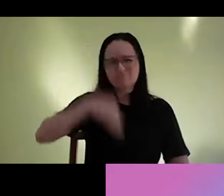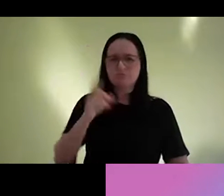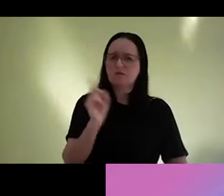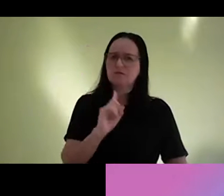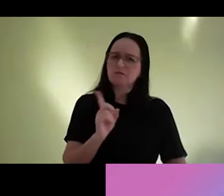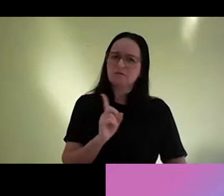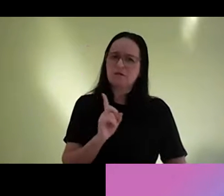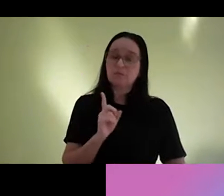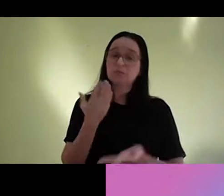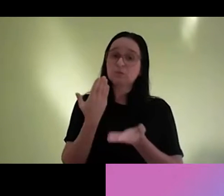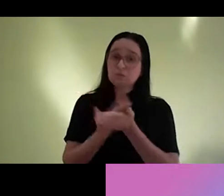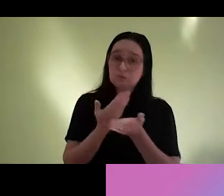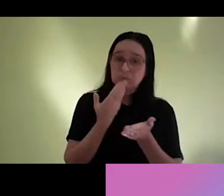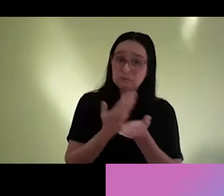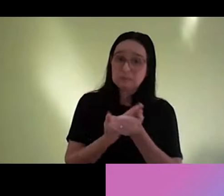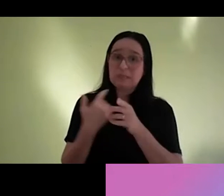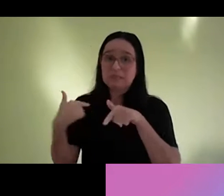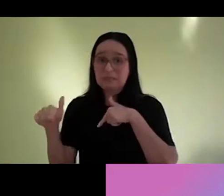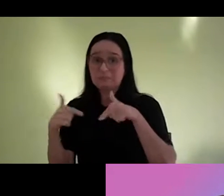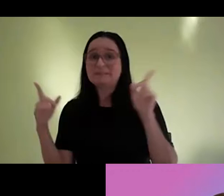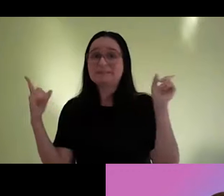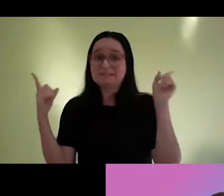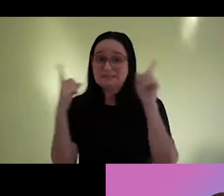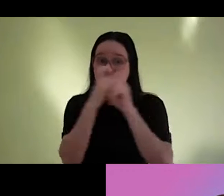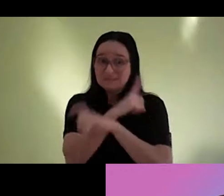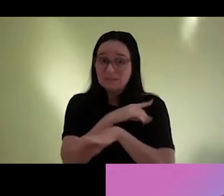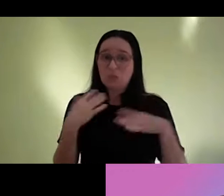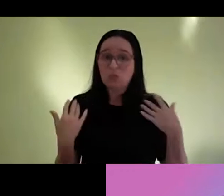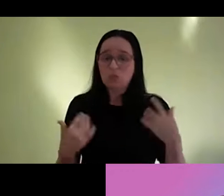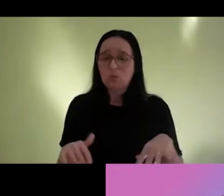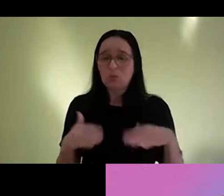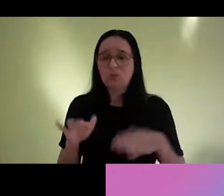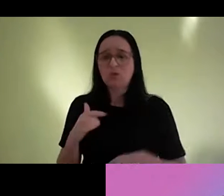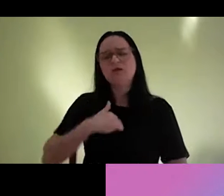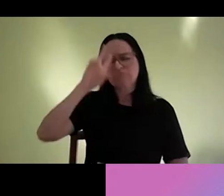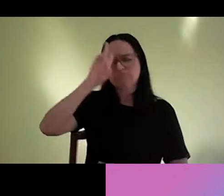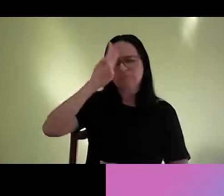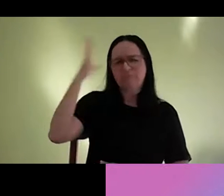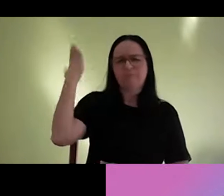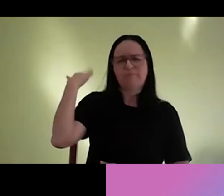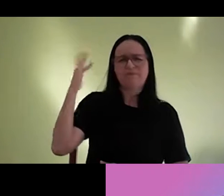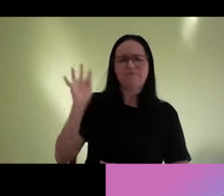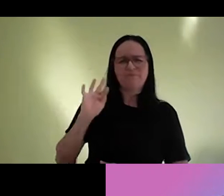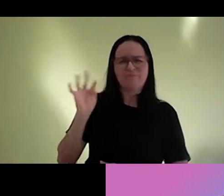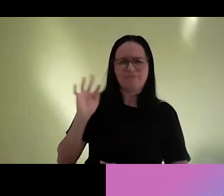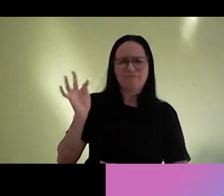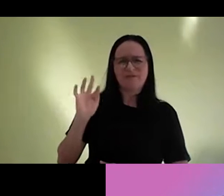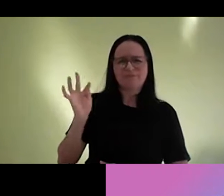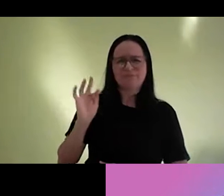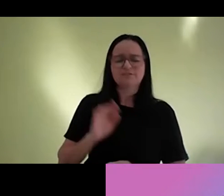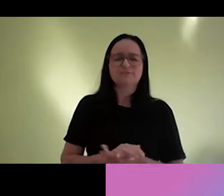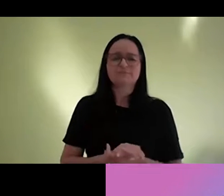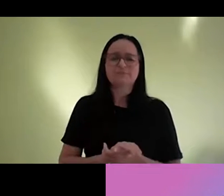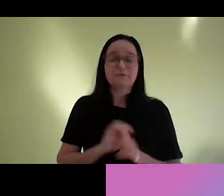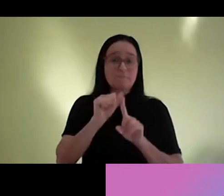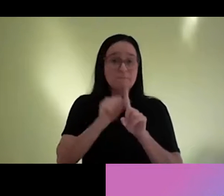estudar e trabalhar é muito difícil eu lembro que quando eu ia pra faculdade e às vezes tava no final do mês eu